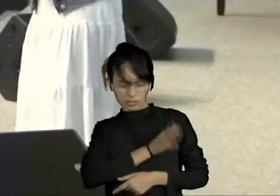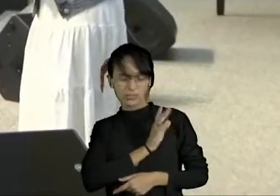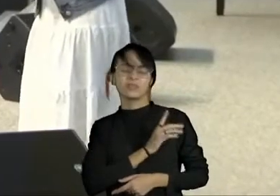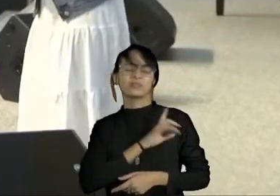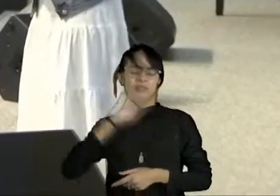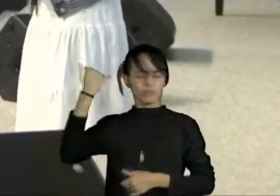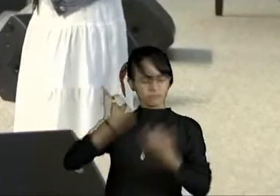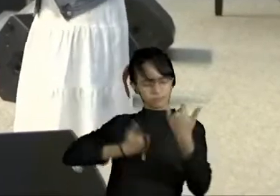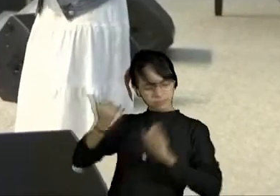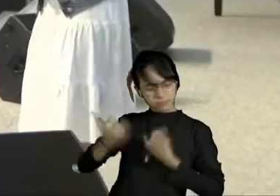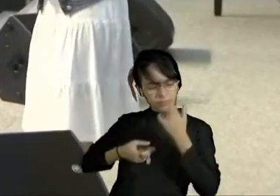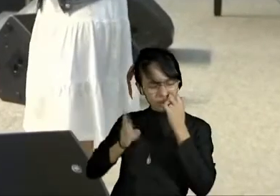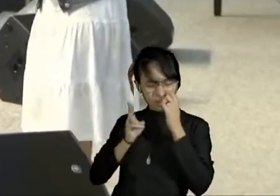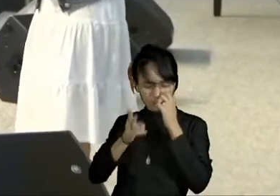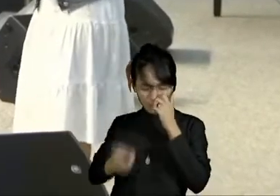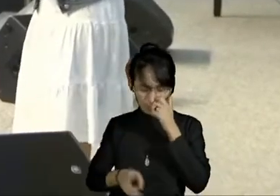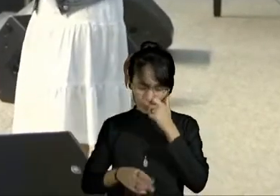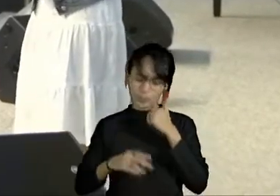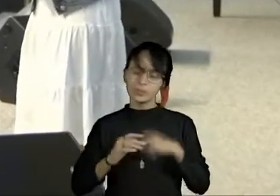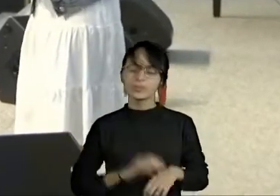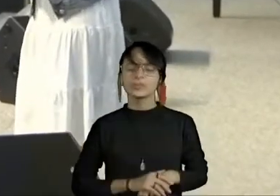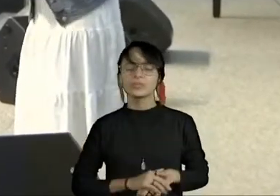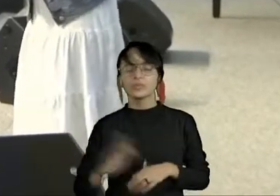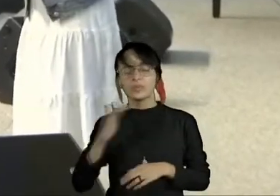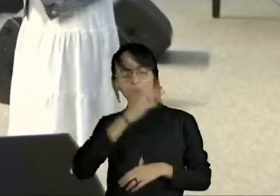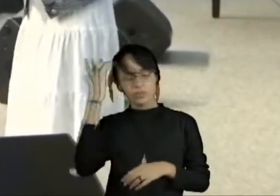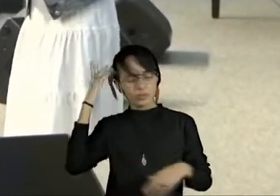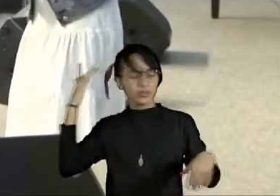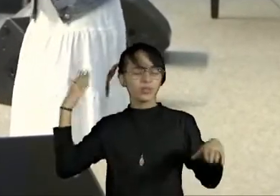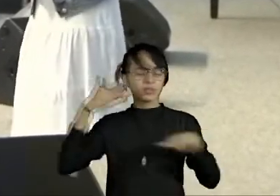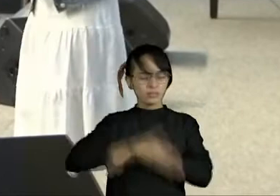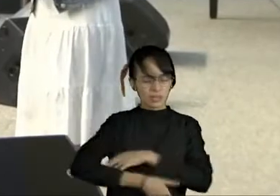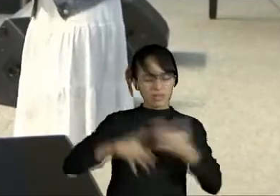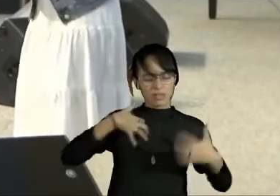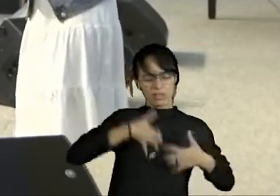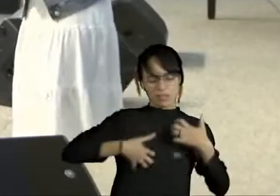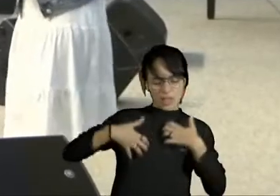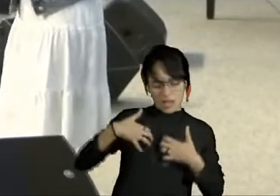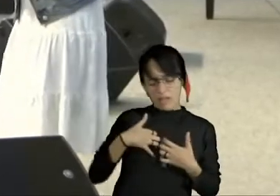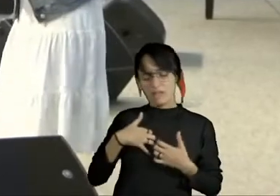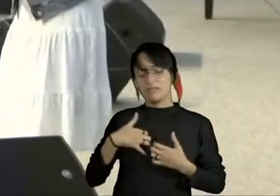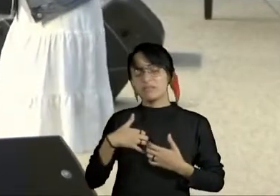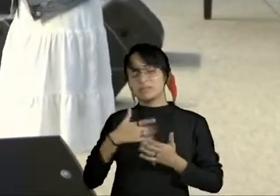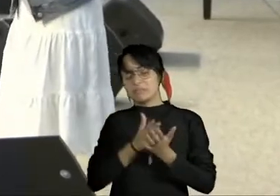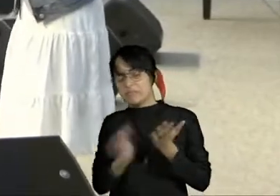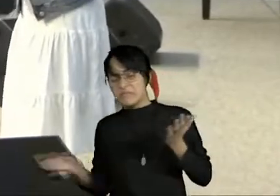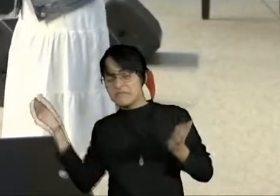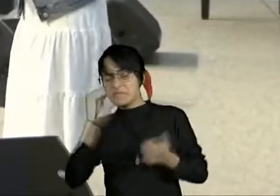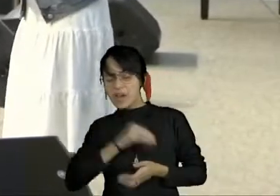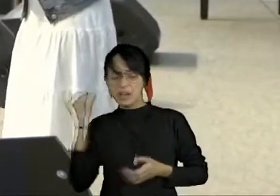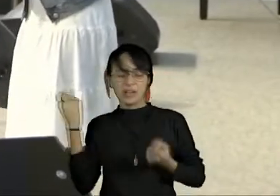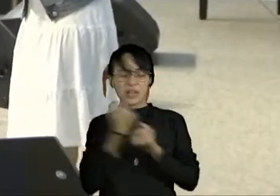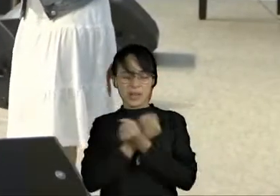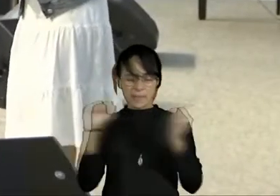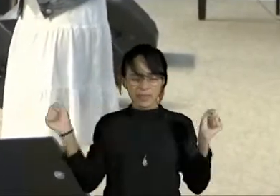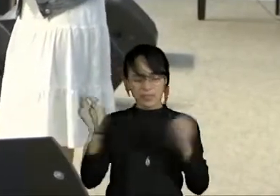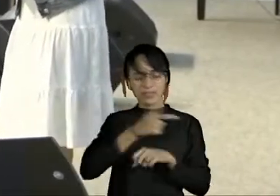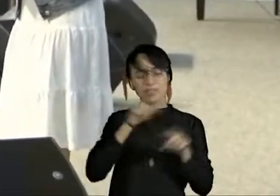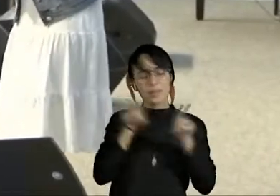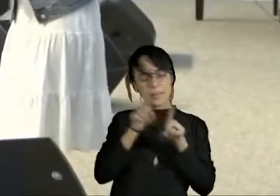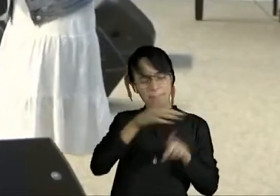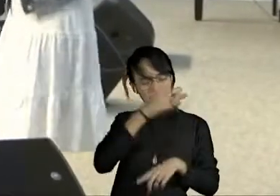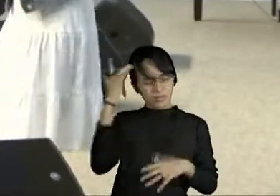falando conosco, levanta aquele que entrou hoje aqui perturbado, caído, liberta aquele que está